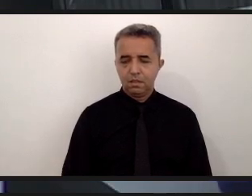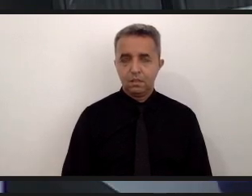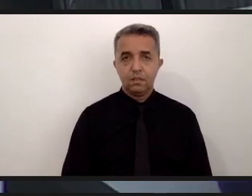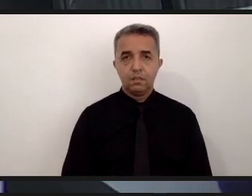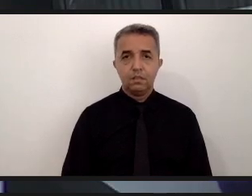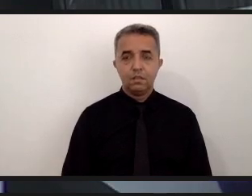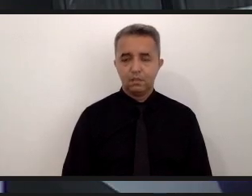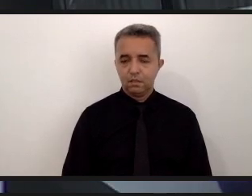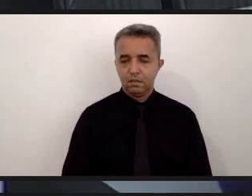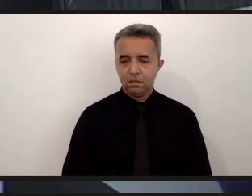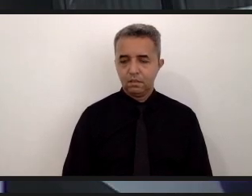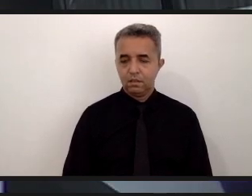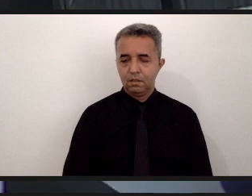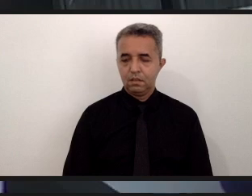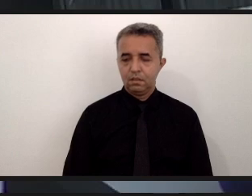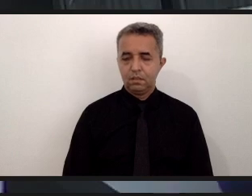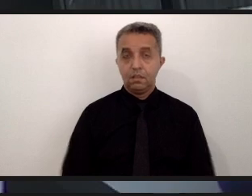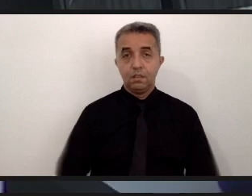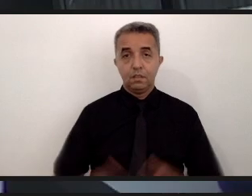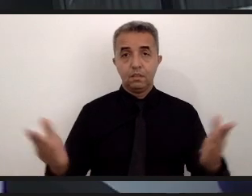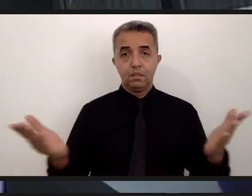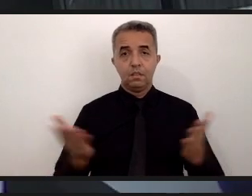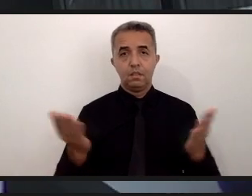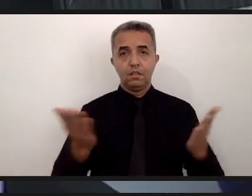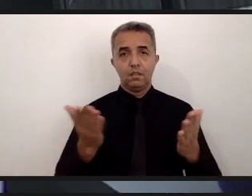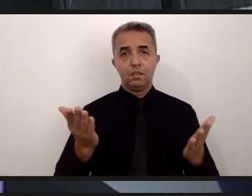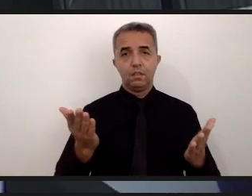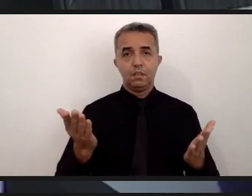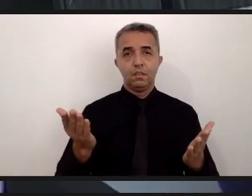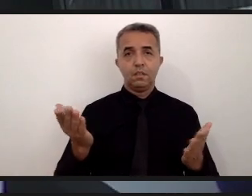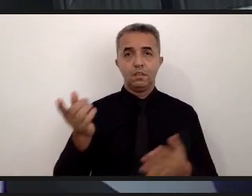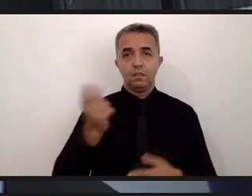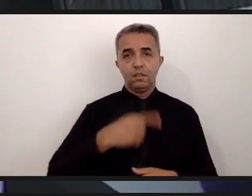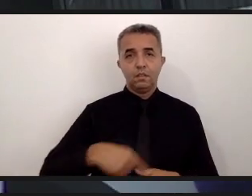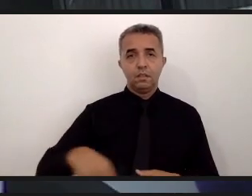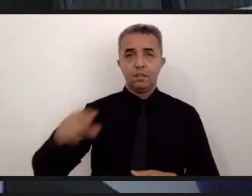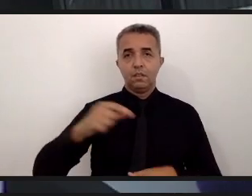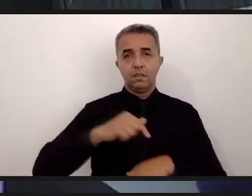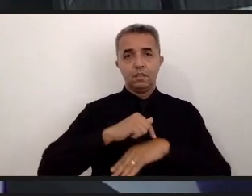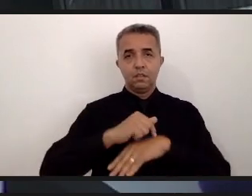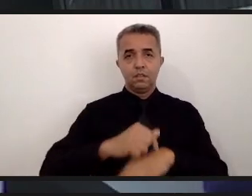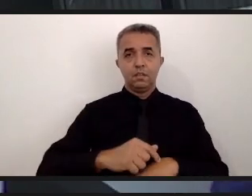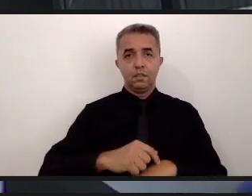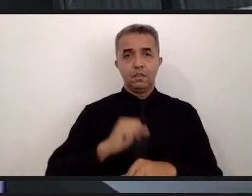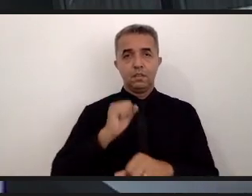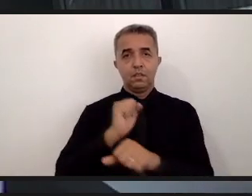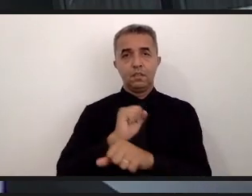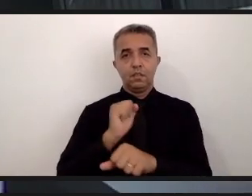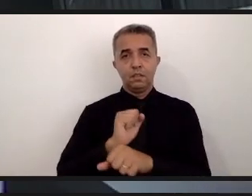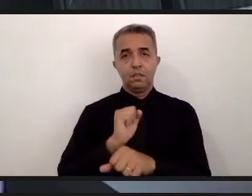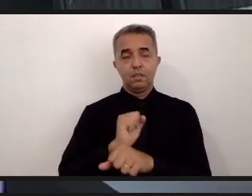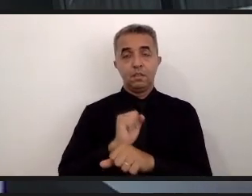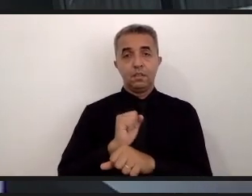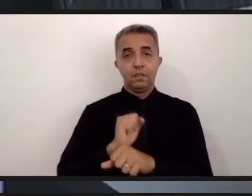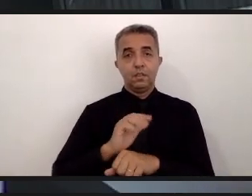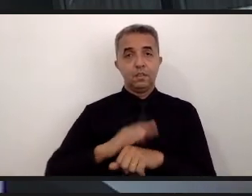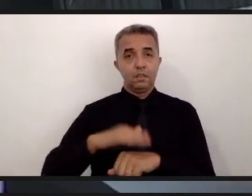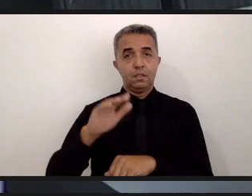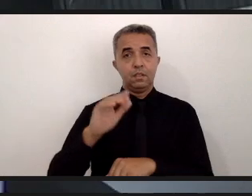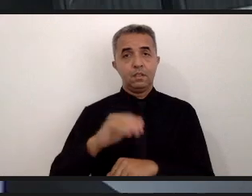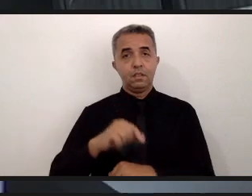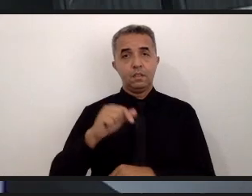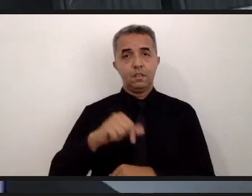Neste momento, em especial, chegamos no momento mais aguardado em nosso evento. Após as